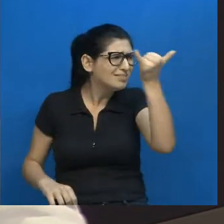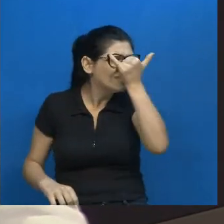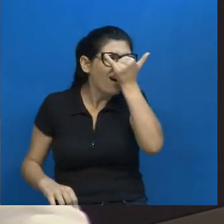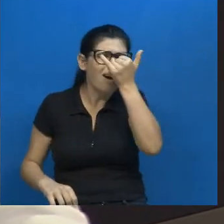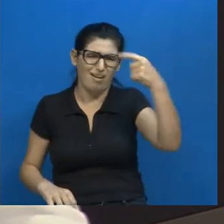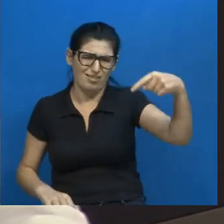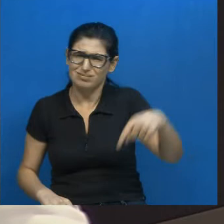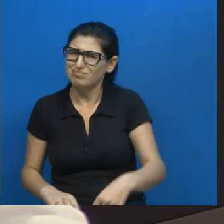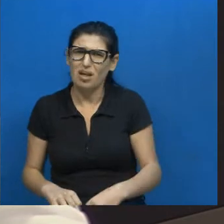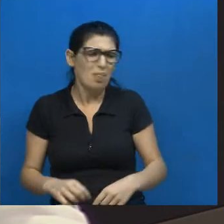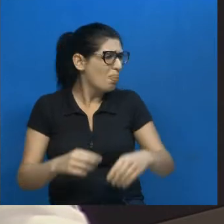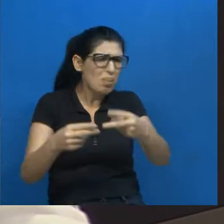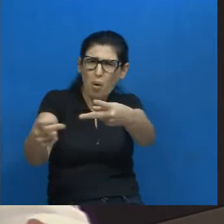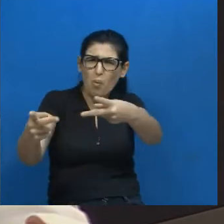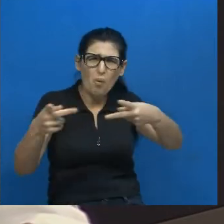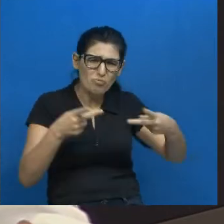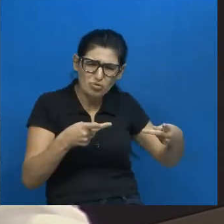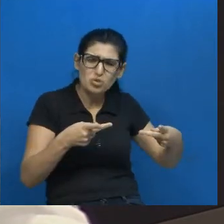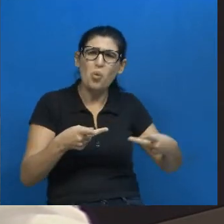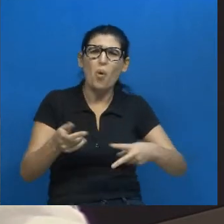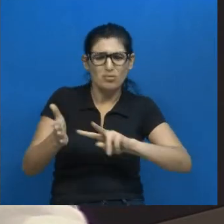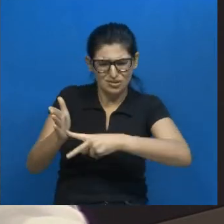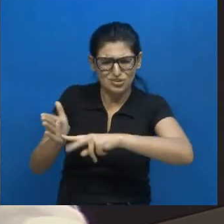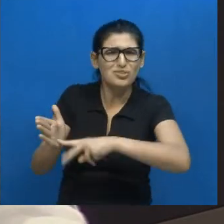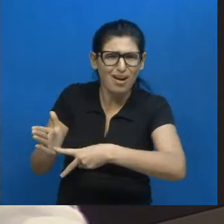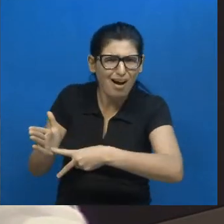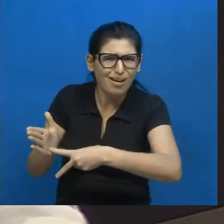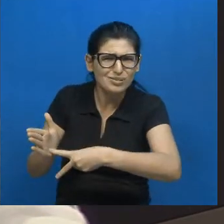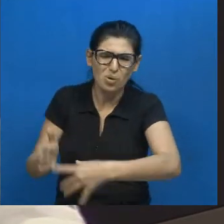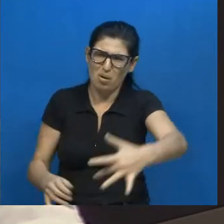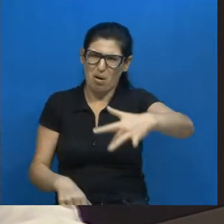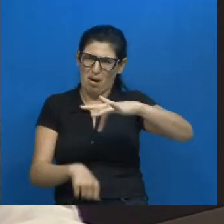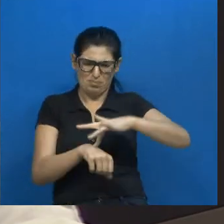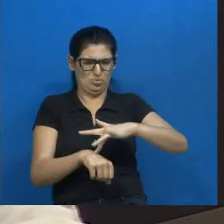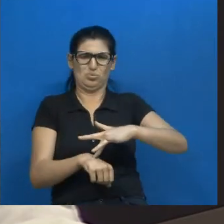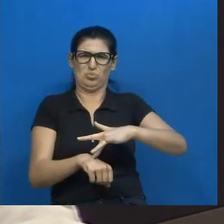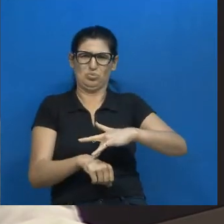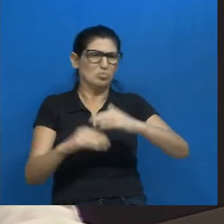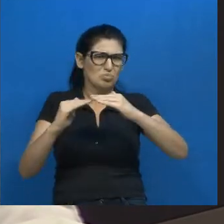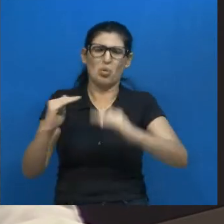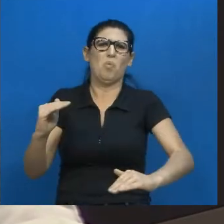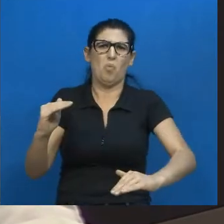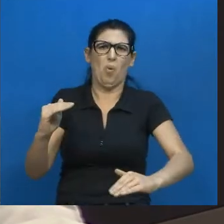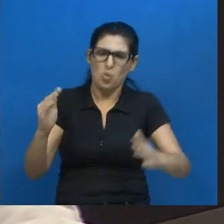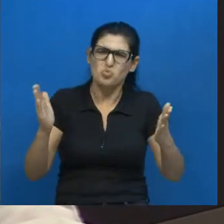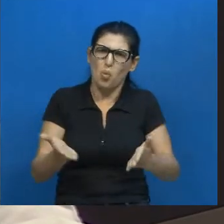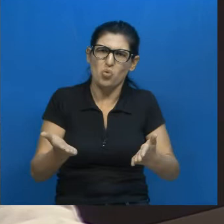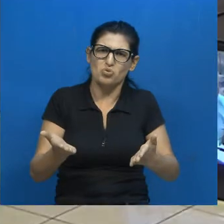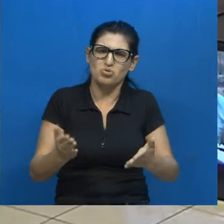os sindicatos condutores de fazer parte e discutir. Então, essa é a minha pergunta.